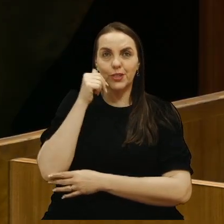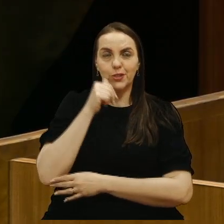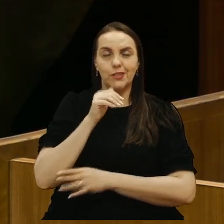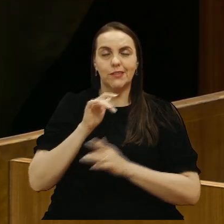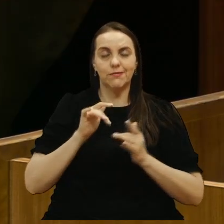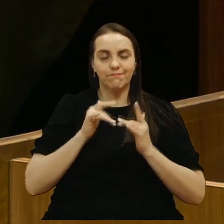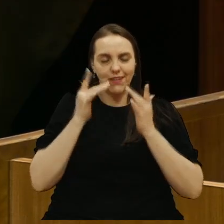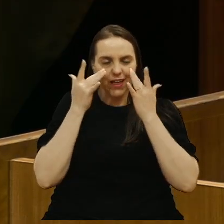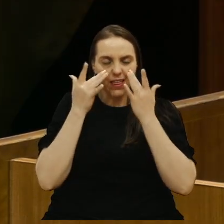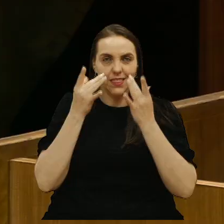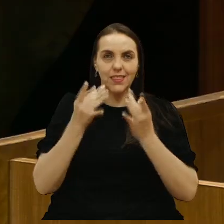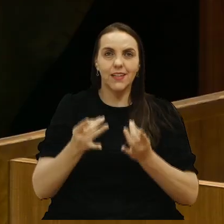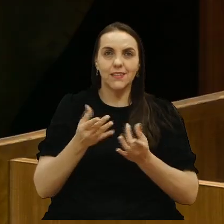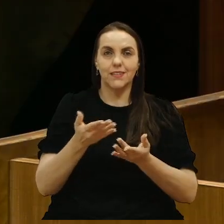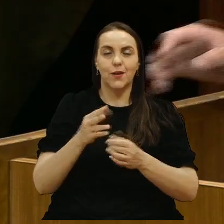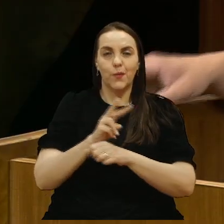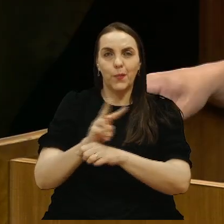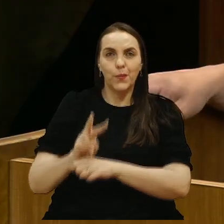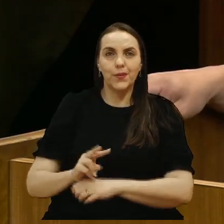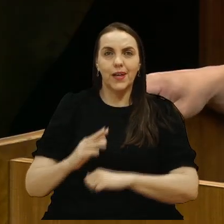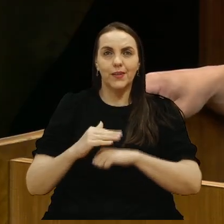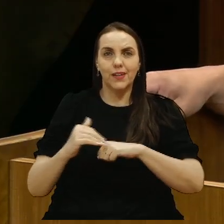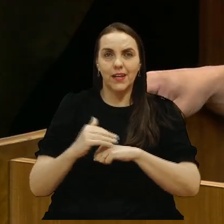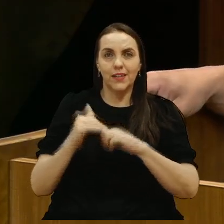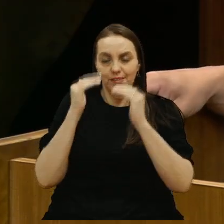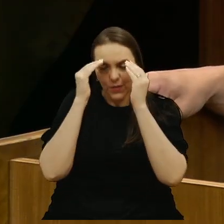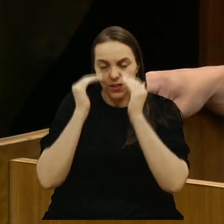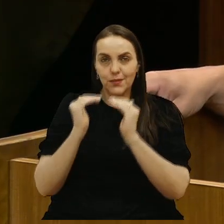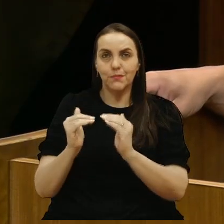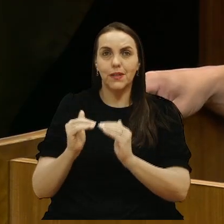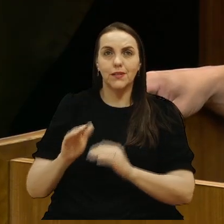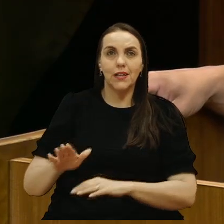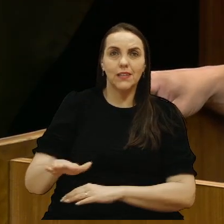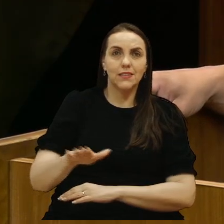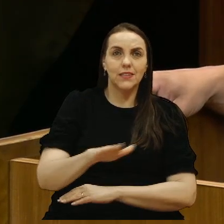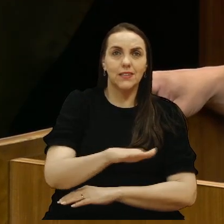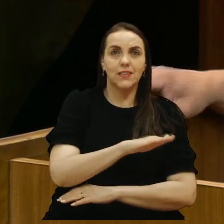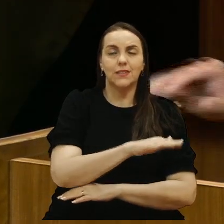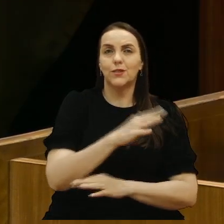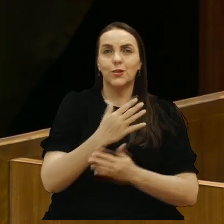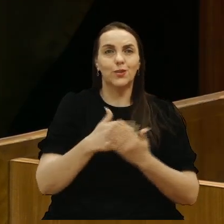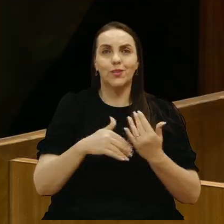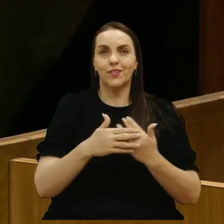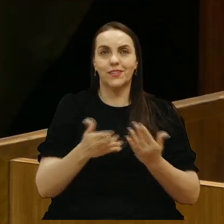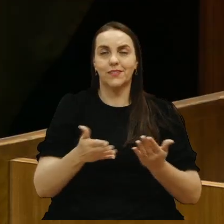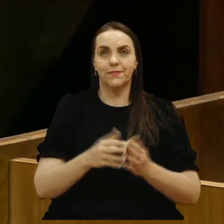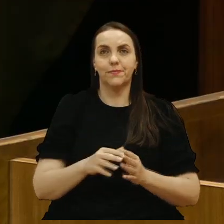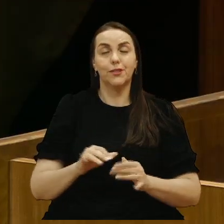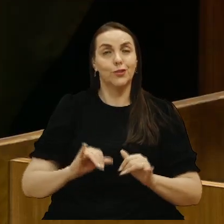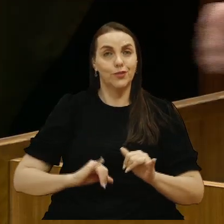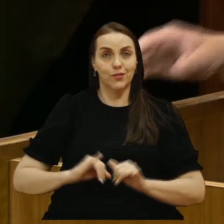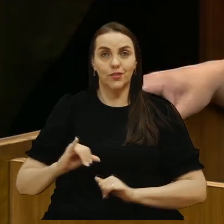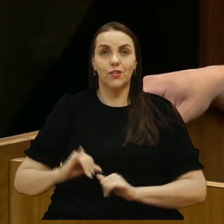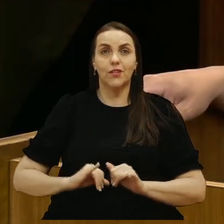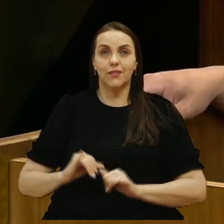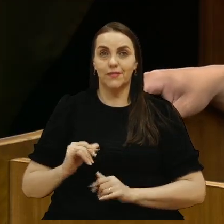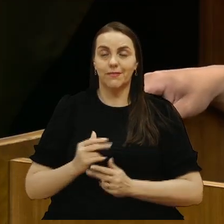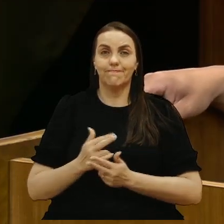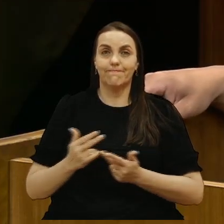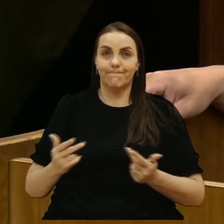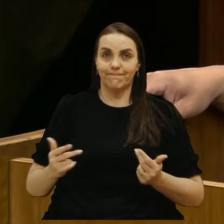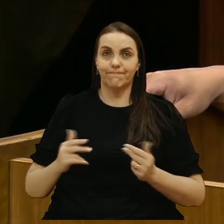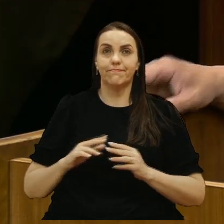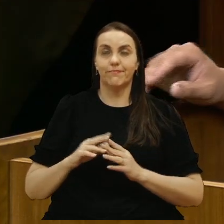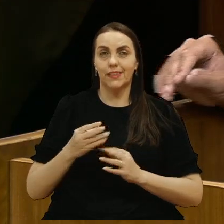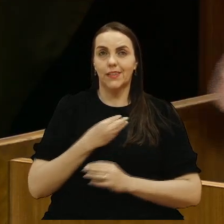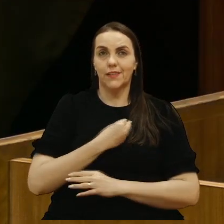máxima atenção, cuidado, carinho, respeito por todas essas crianças que sofrem diversas situações